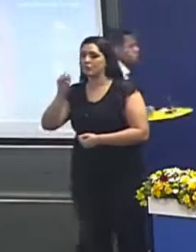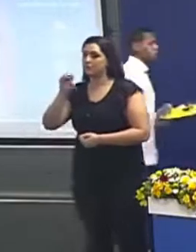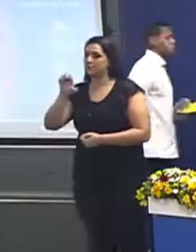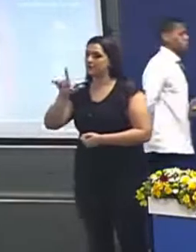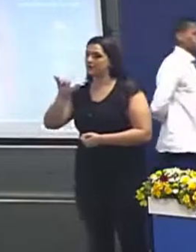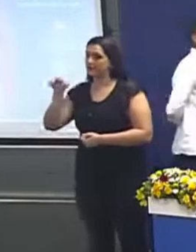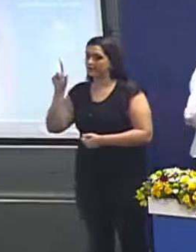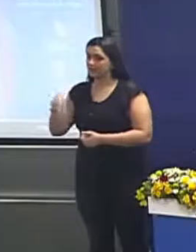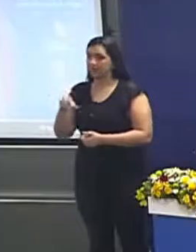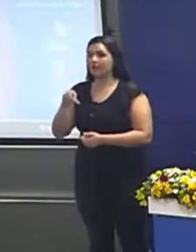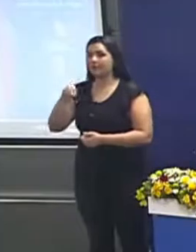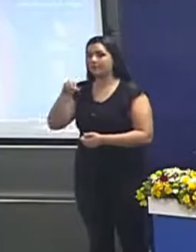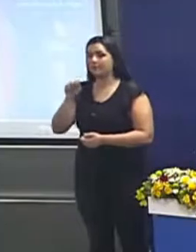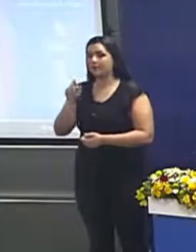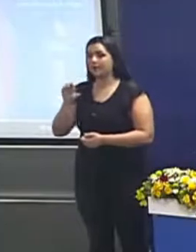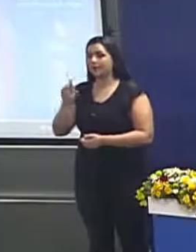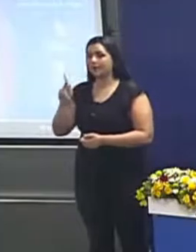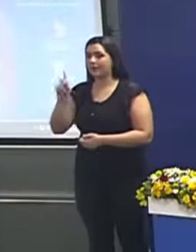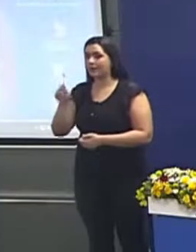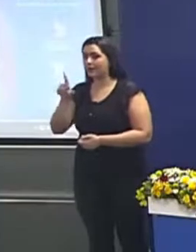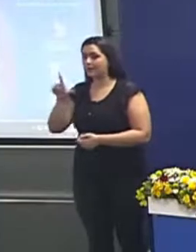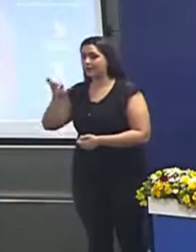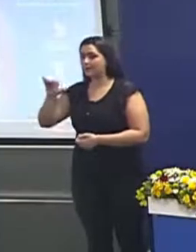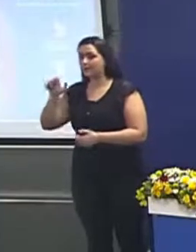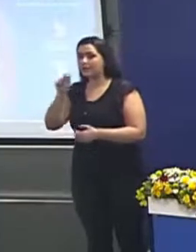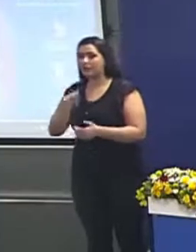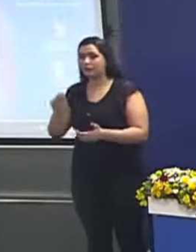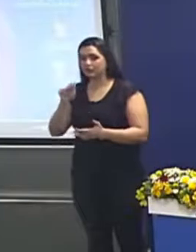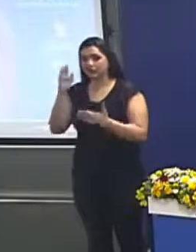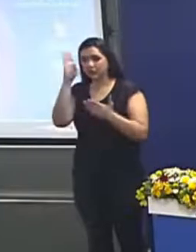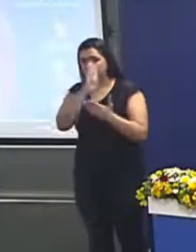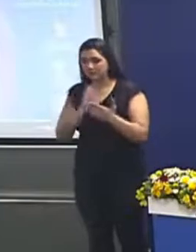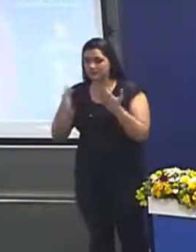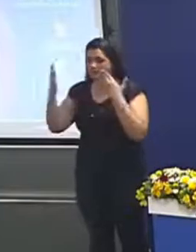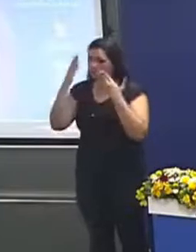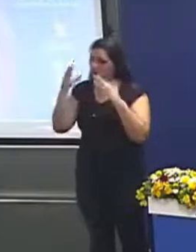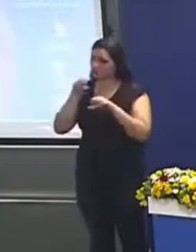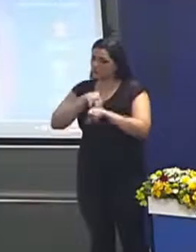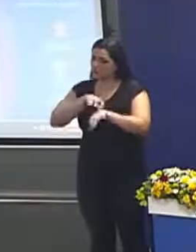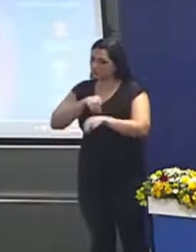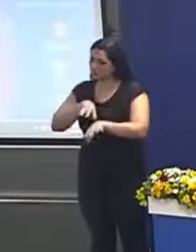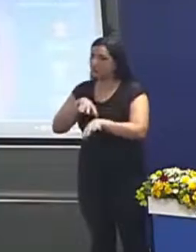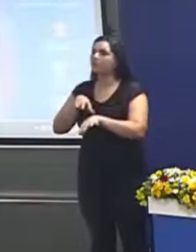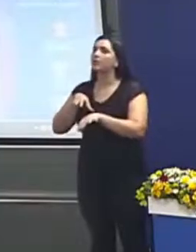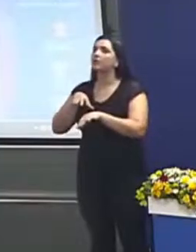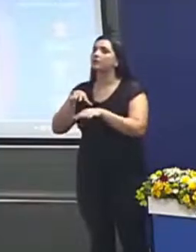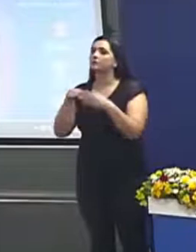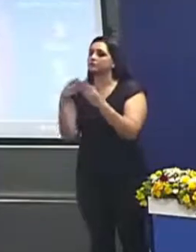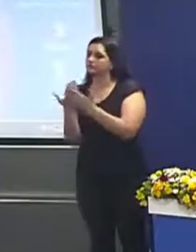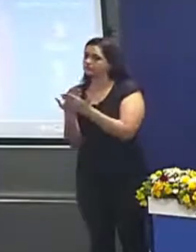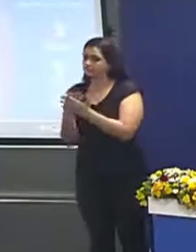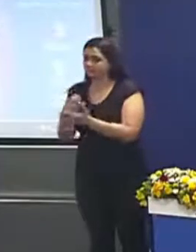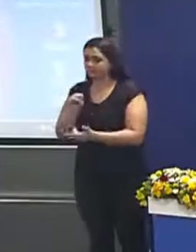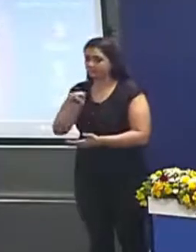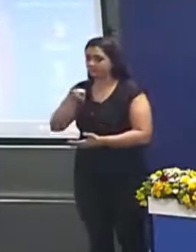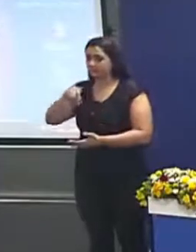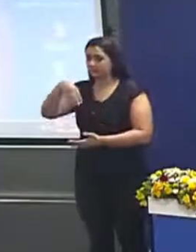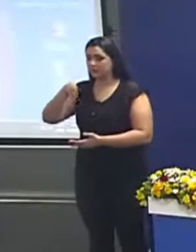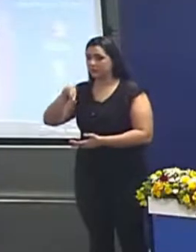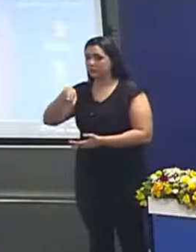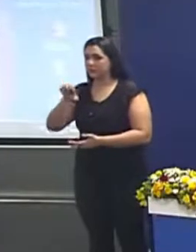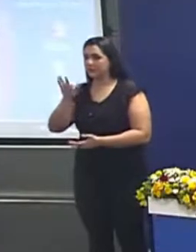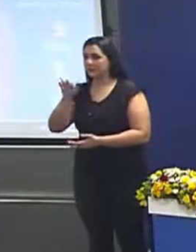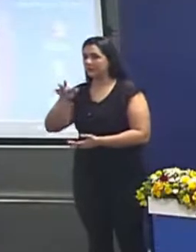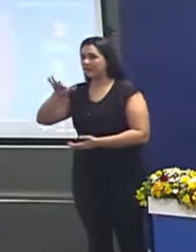da Universidade Mackenzie e Associação Brasileira de Psicologia Escolar e Educacional. Simone Ferreira da